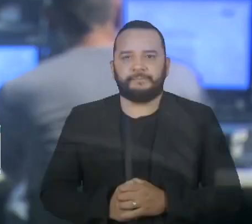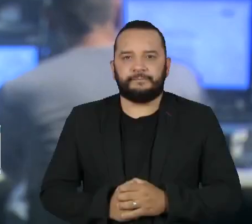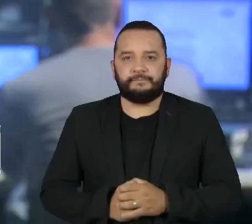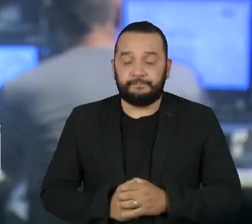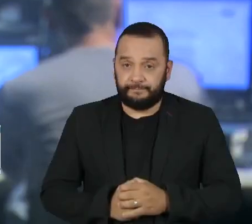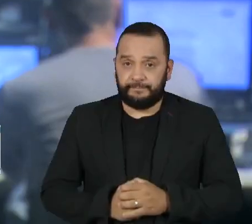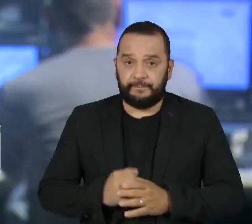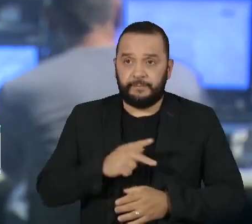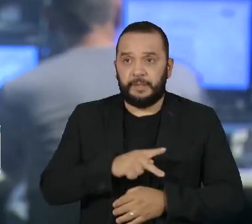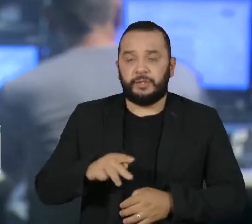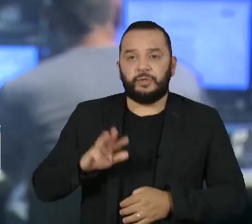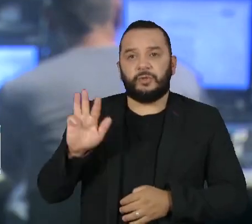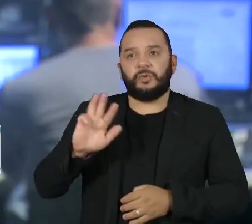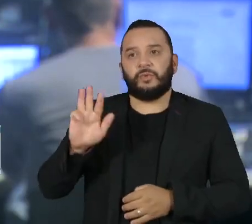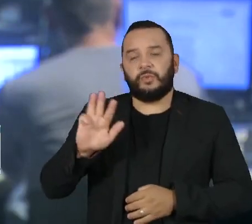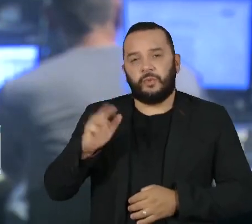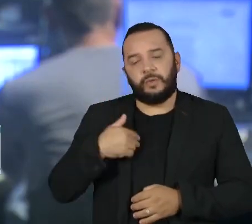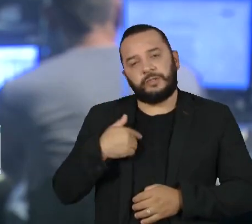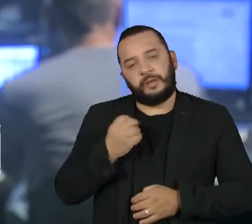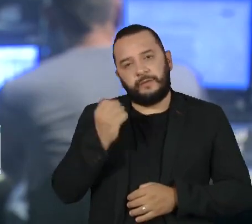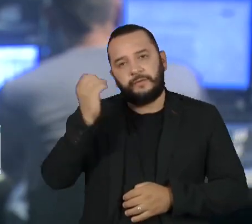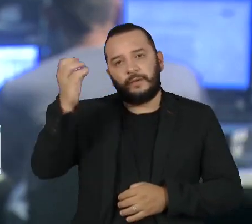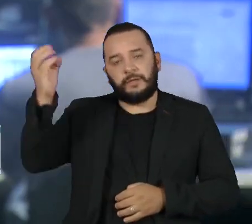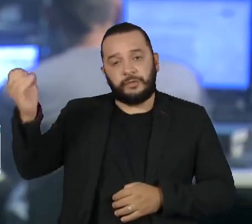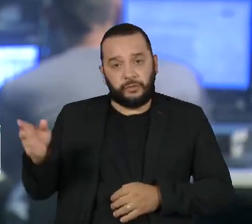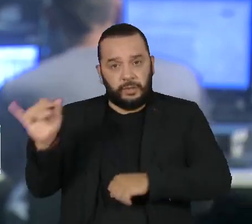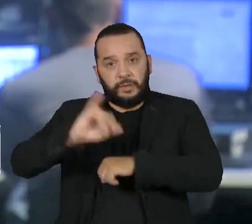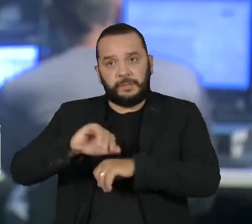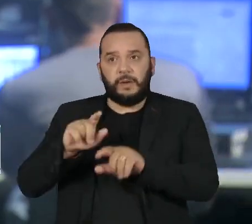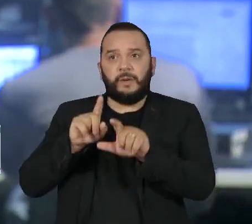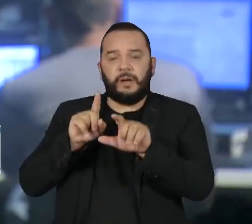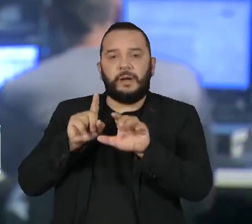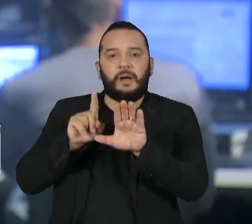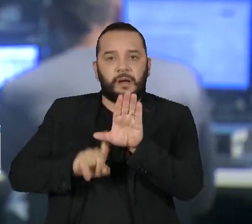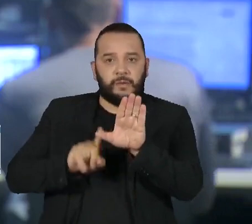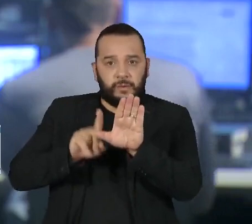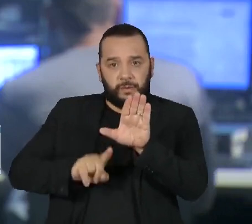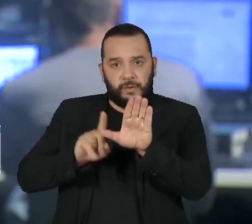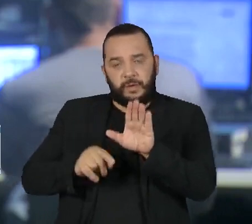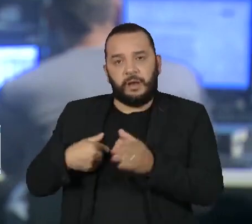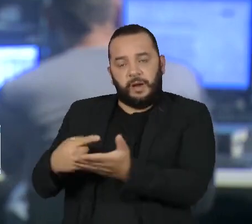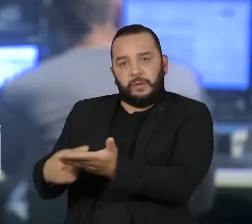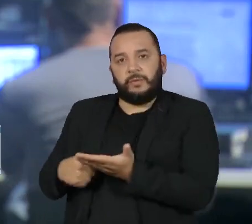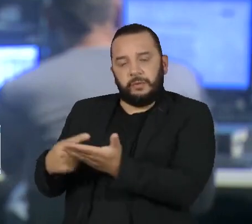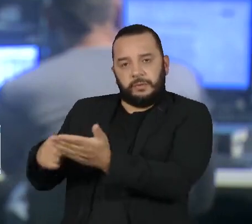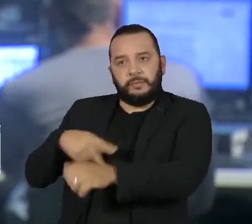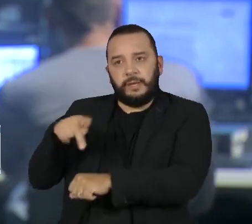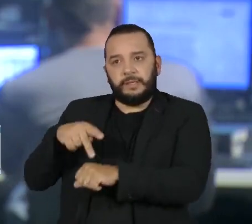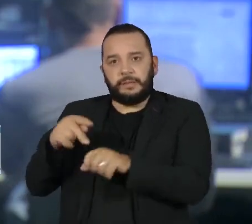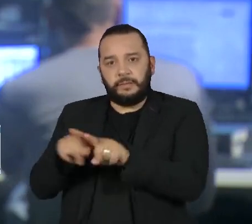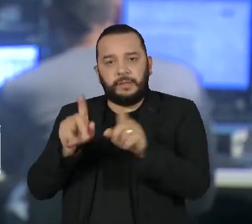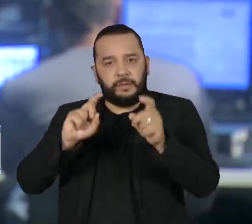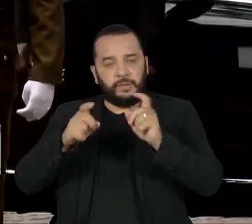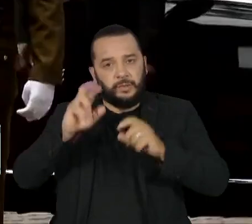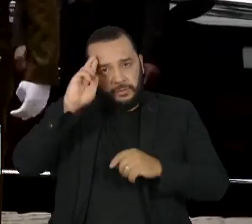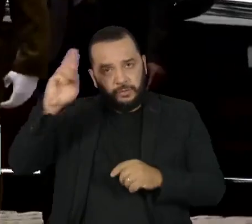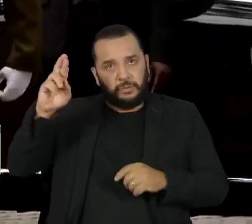presidente Lula está em Luanda, capital de Angola, para assinar acordos de cooperação com o país e se reunir com o